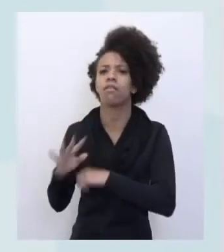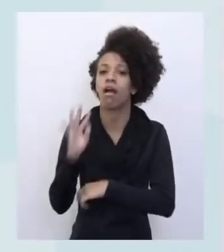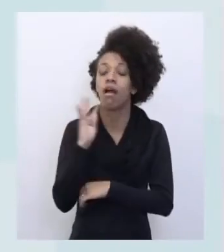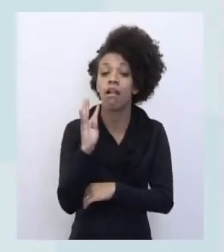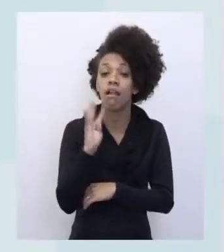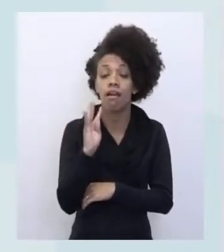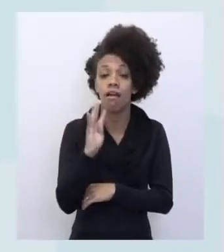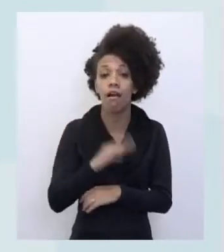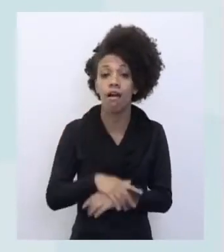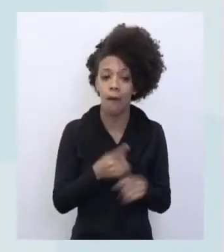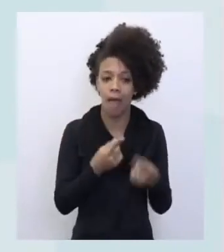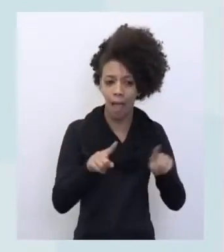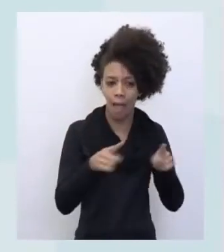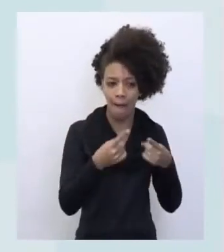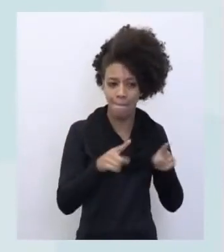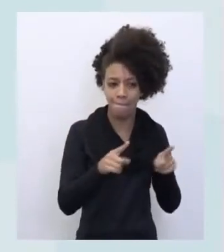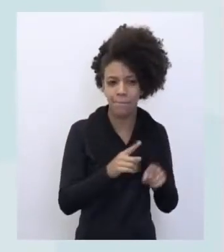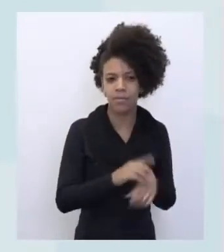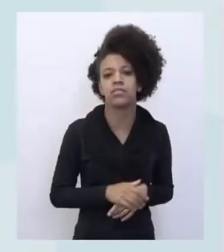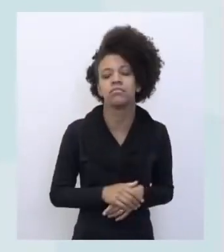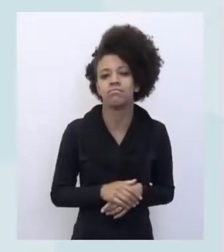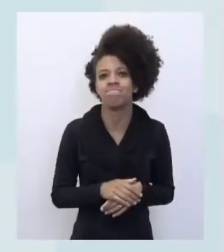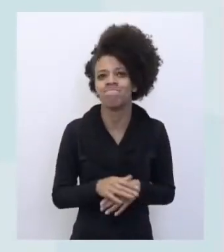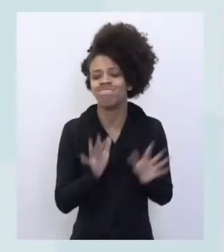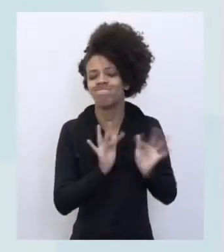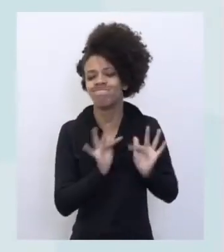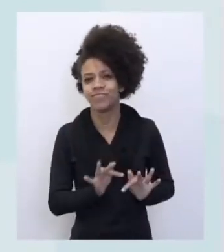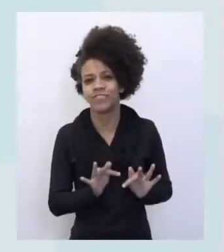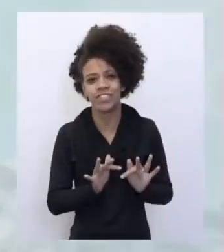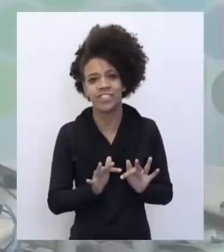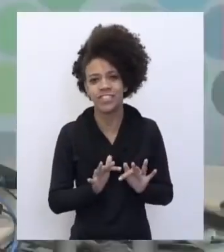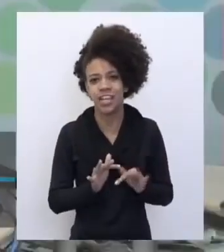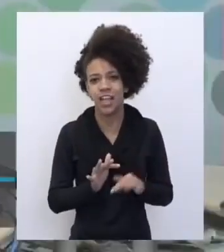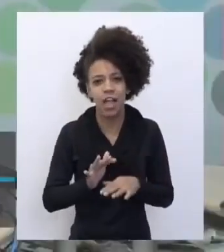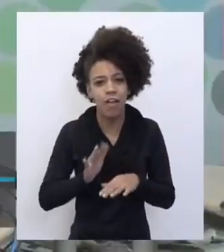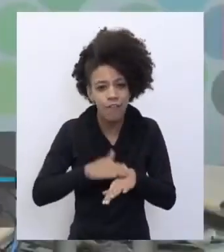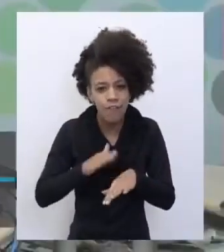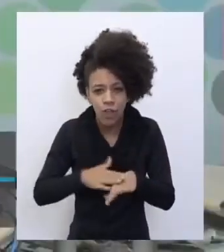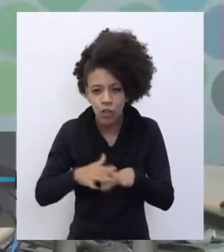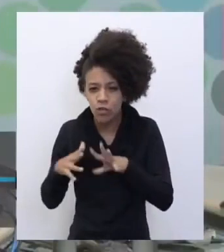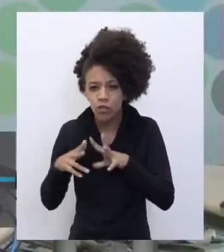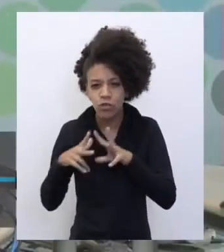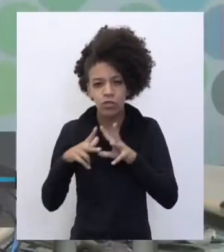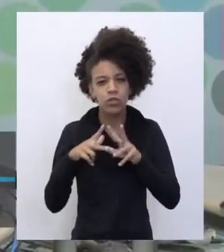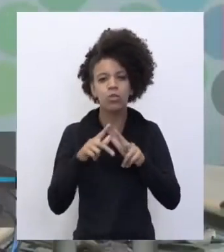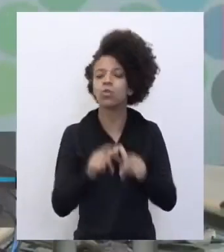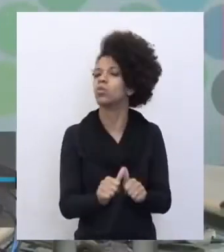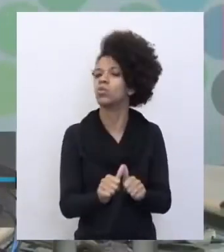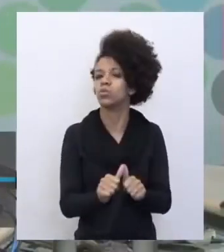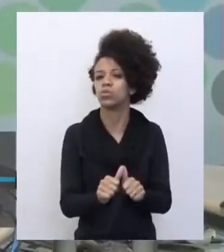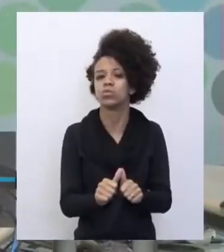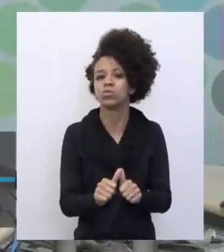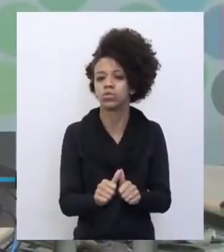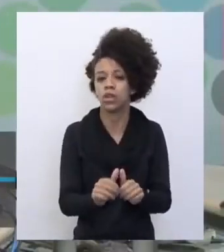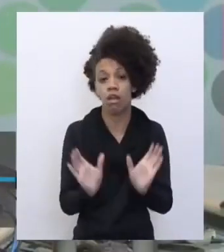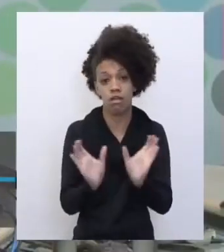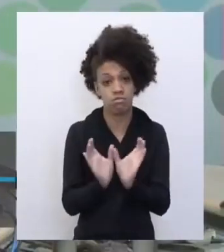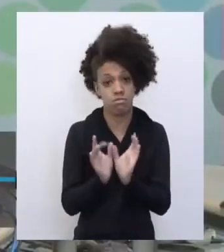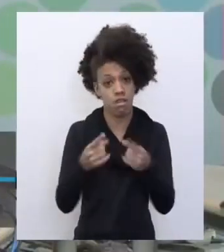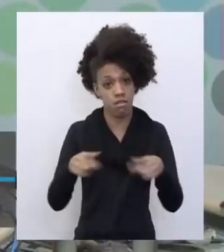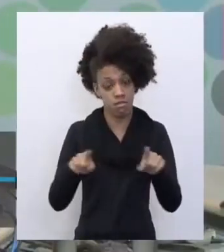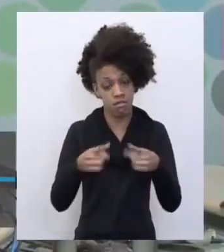legal, a música é super alegre. E é todinho feito com eles fizeram os marionetes da banda do